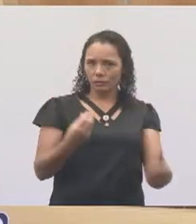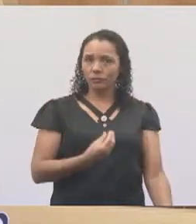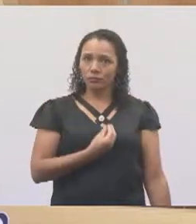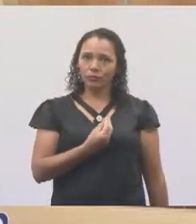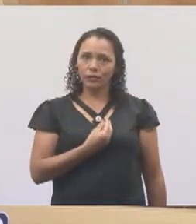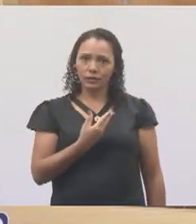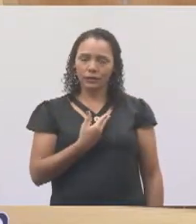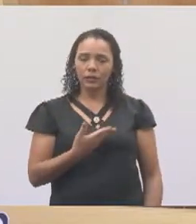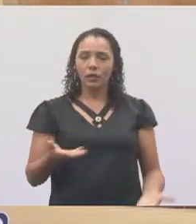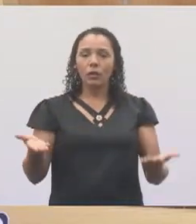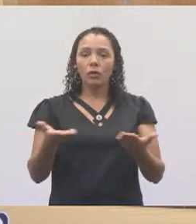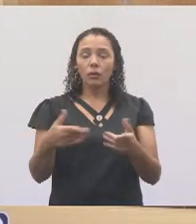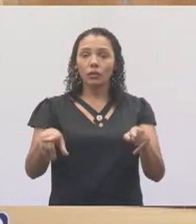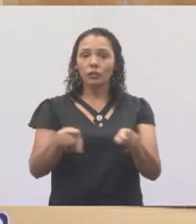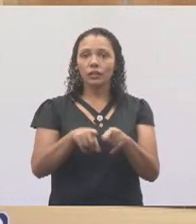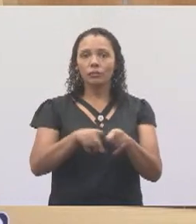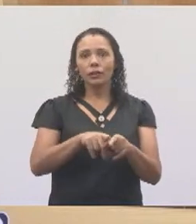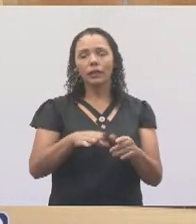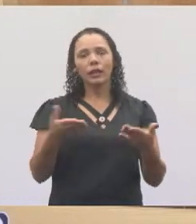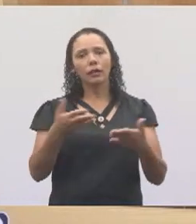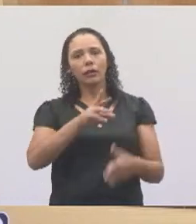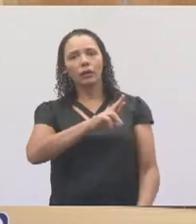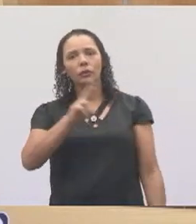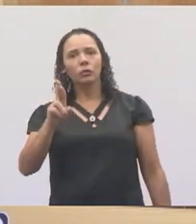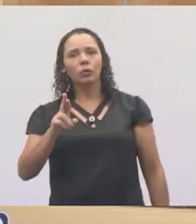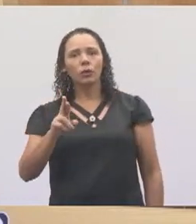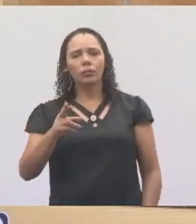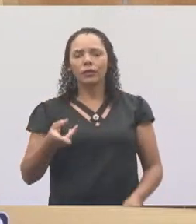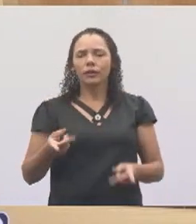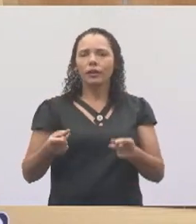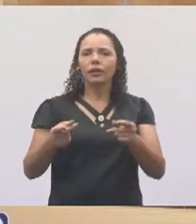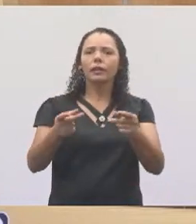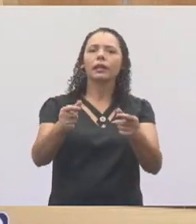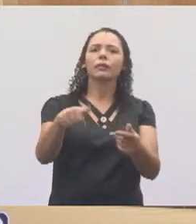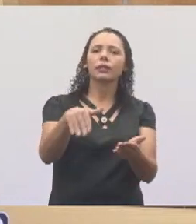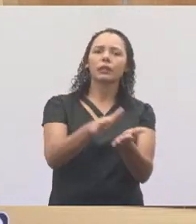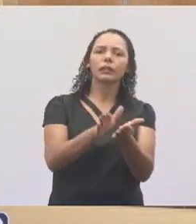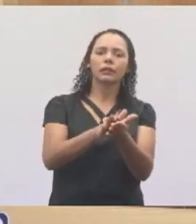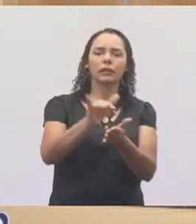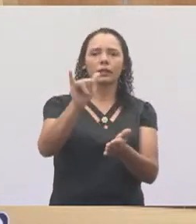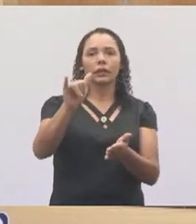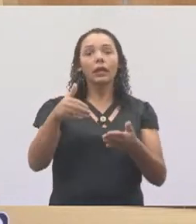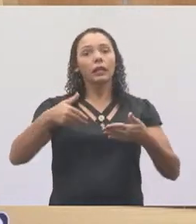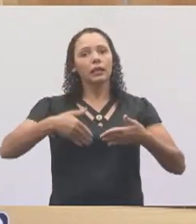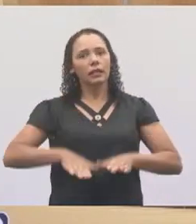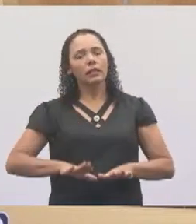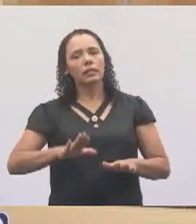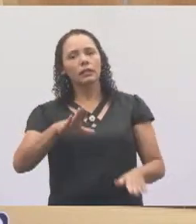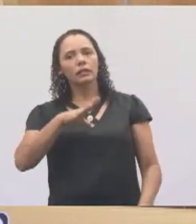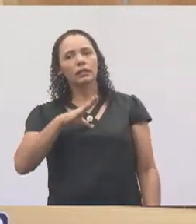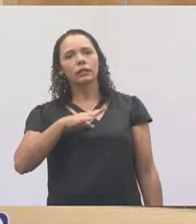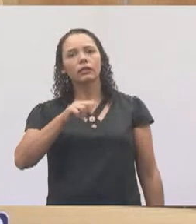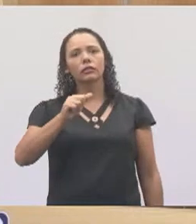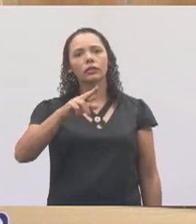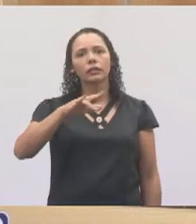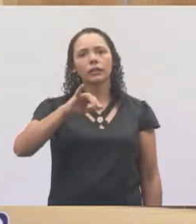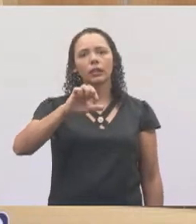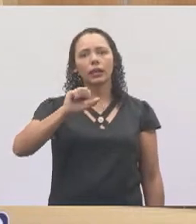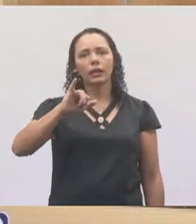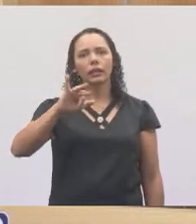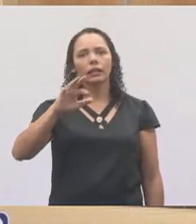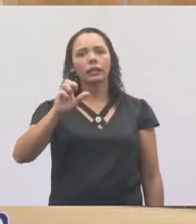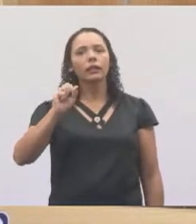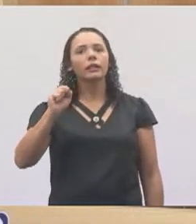perpetua o nome do Dr. Tales aqui na cidade de Jacareí. Ele que é natural de Areias, mas teve uma trajetória muito grande